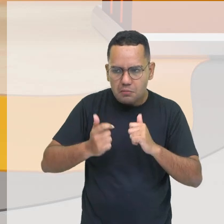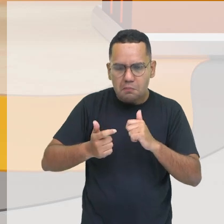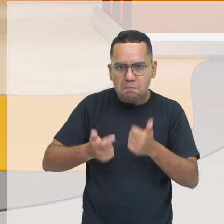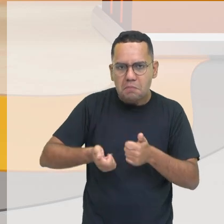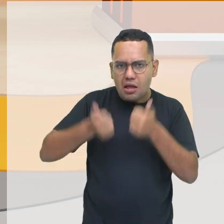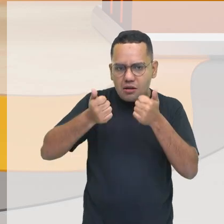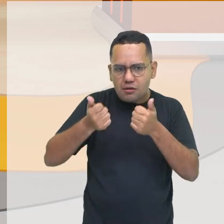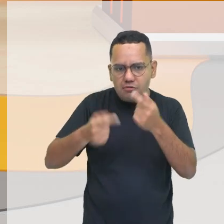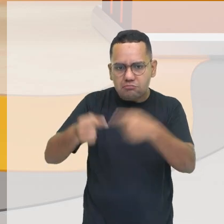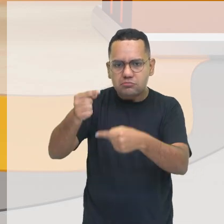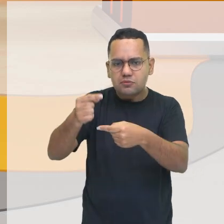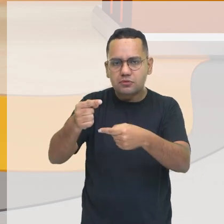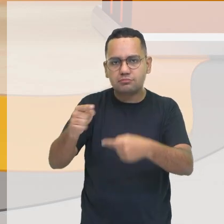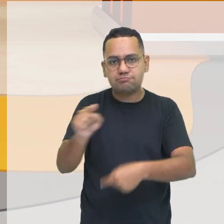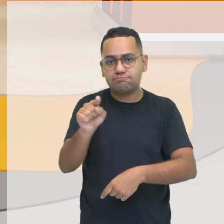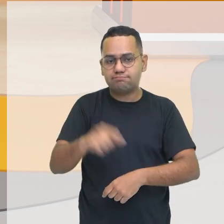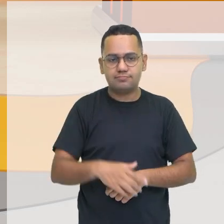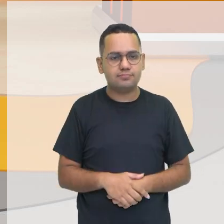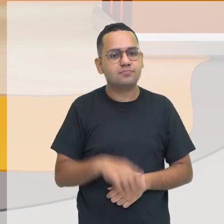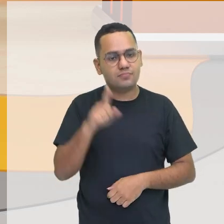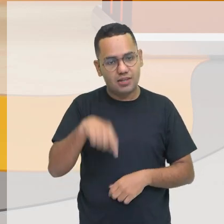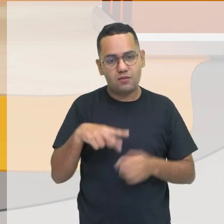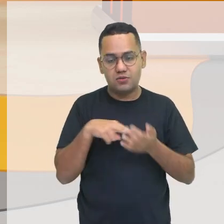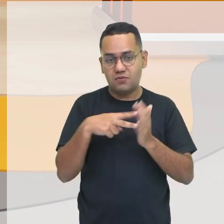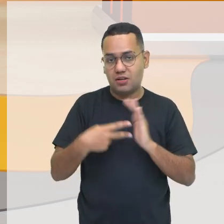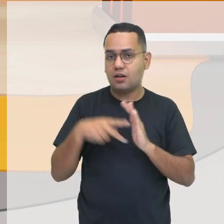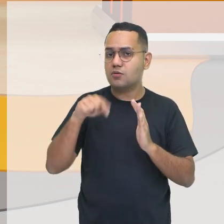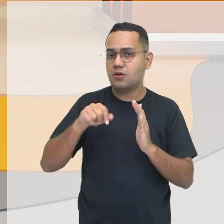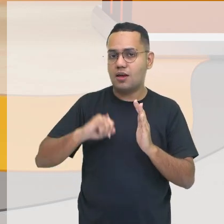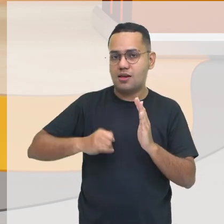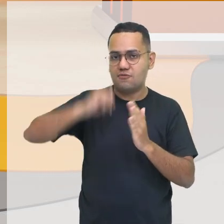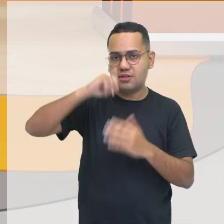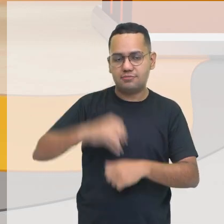isso quer dizer, é uma característica do que nós chamamos de